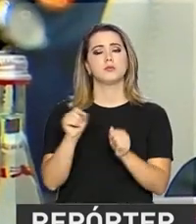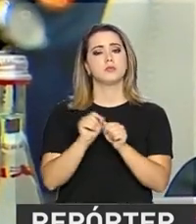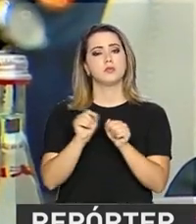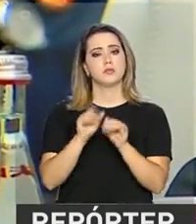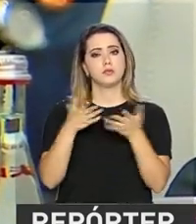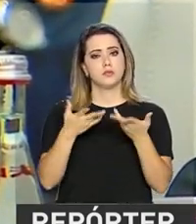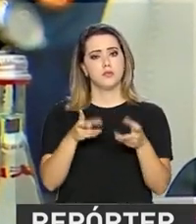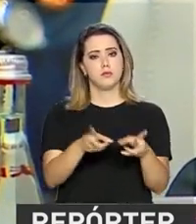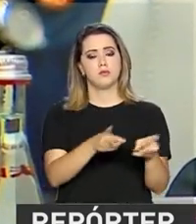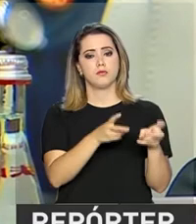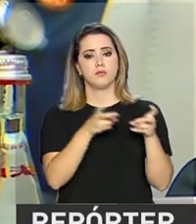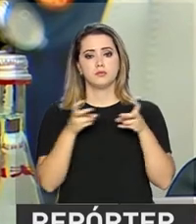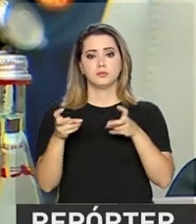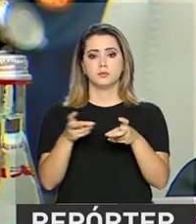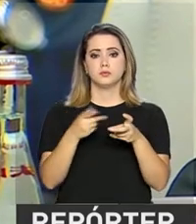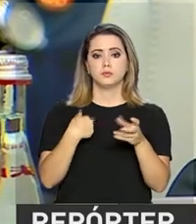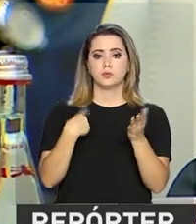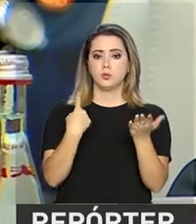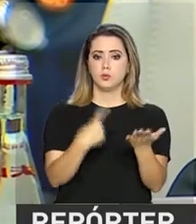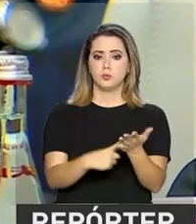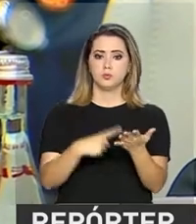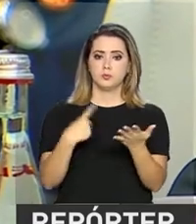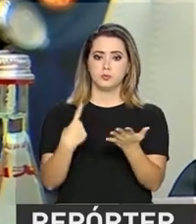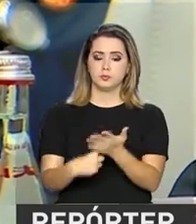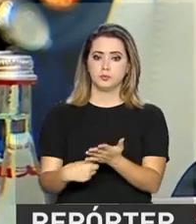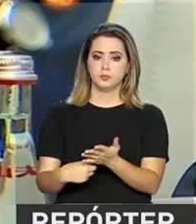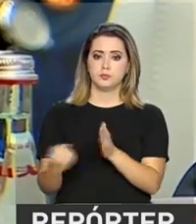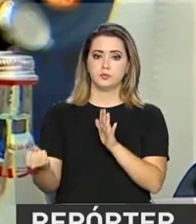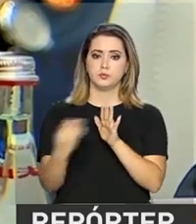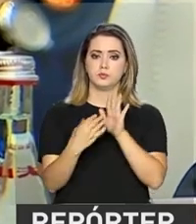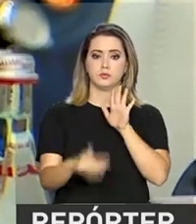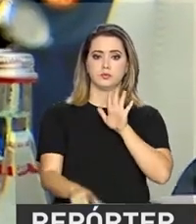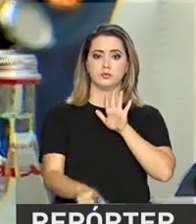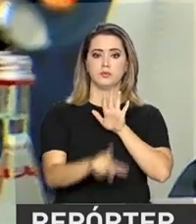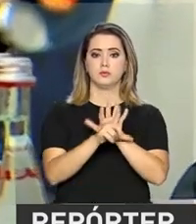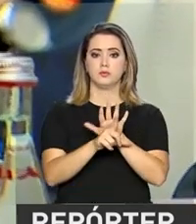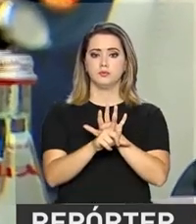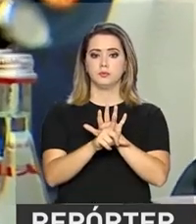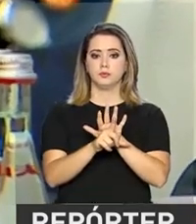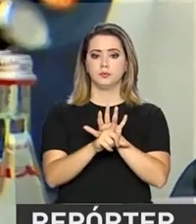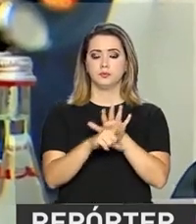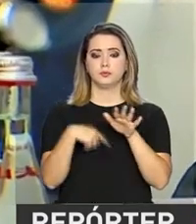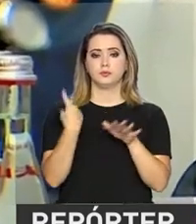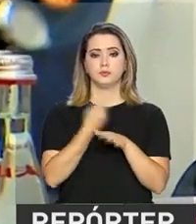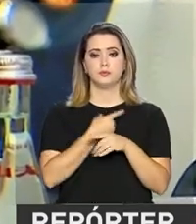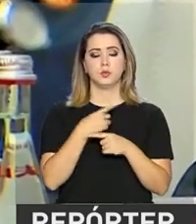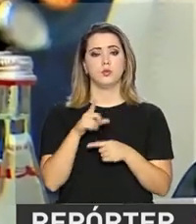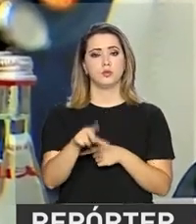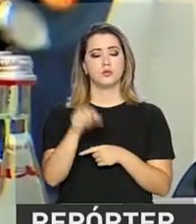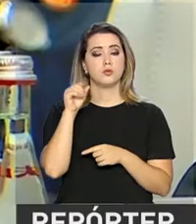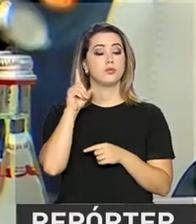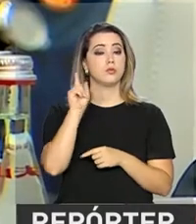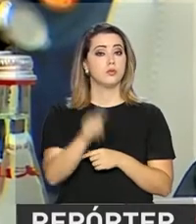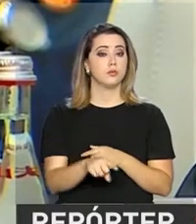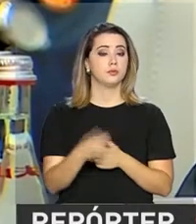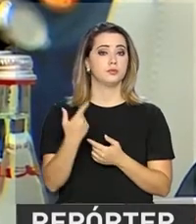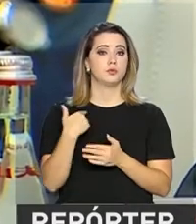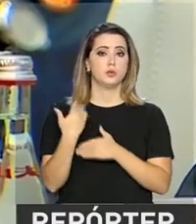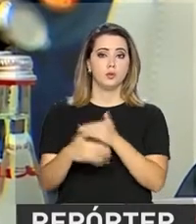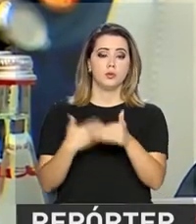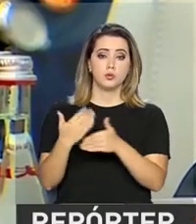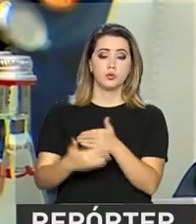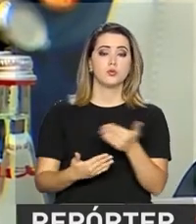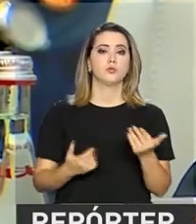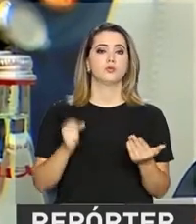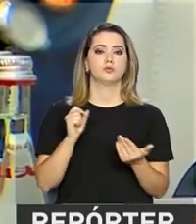meio de ambiciosa agenda de reformas. Nosso pressuposto era, e continua